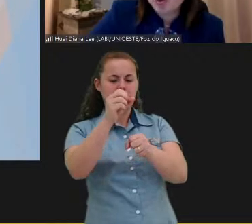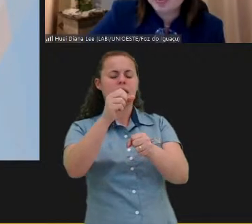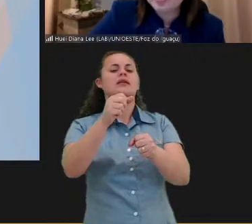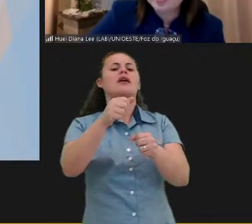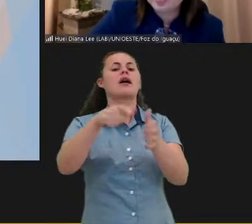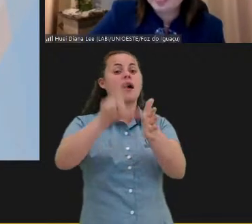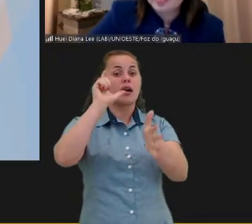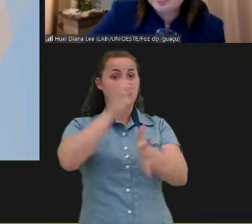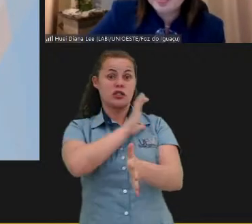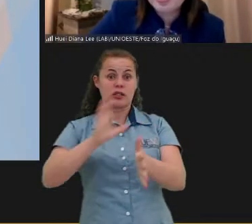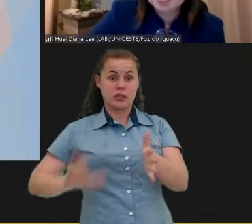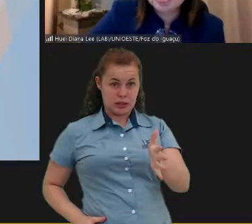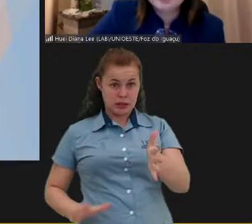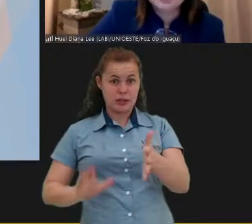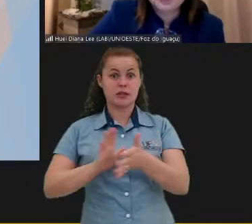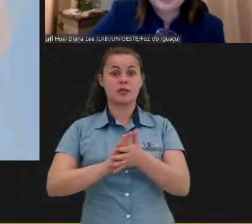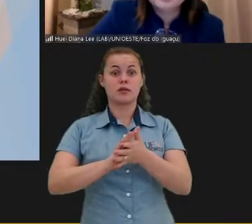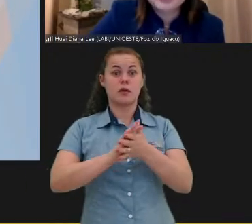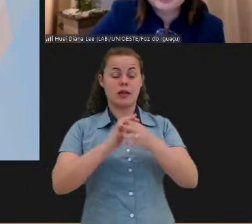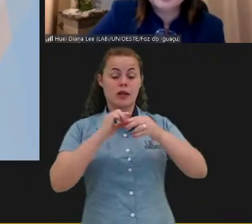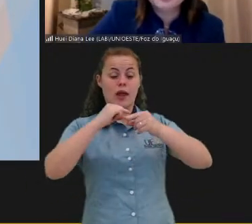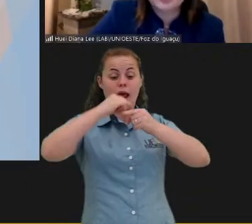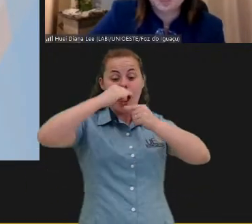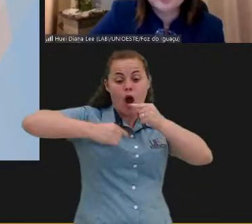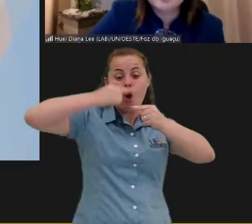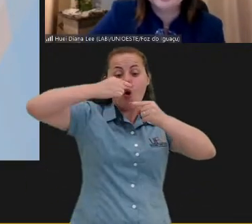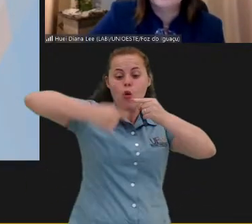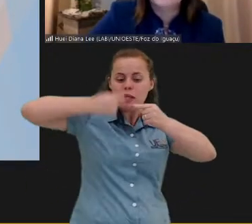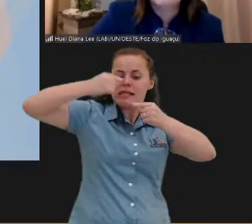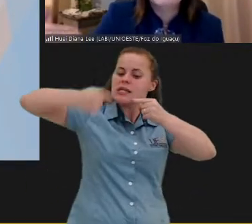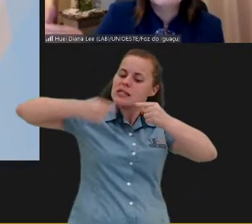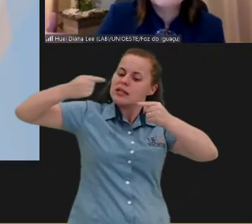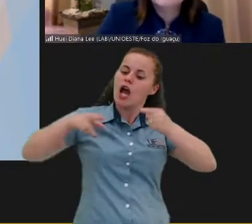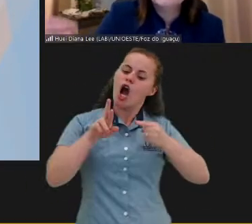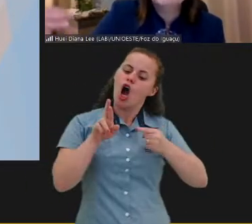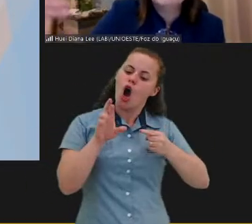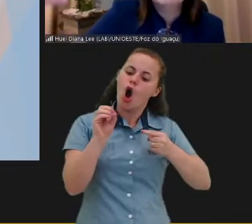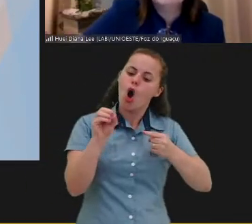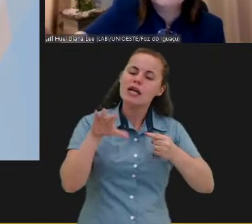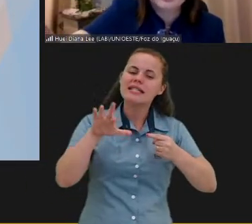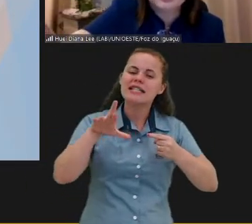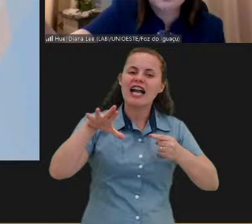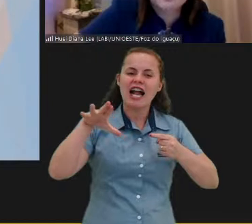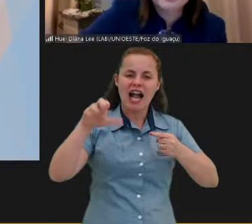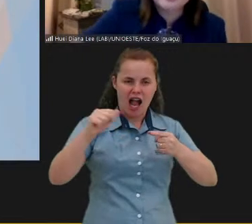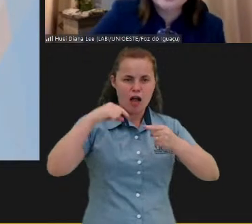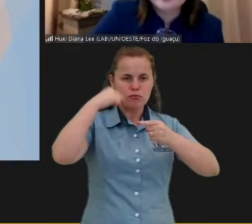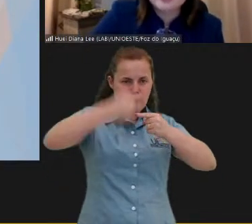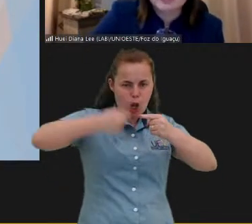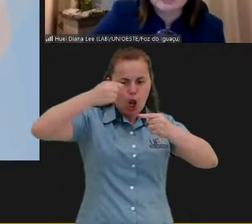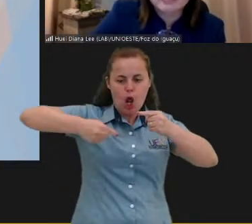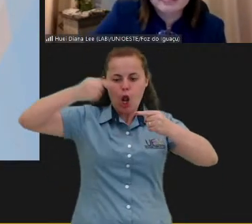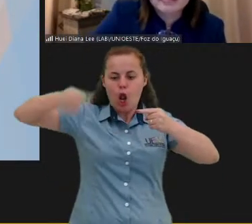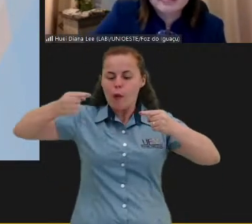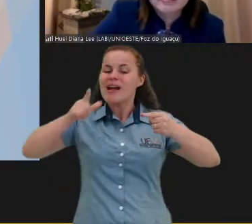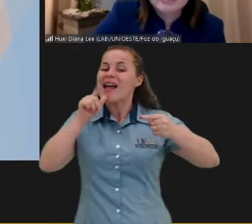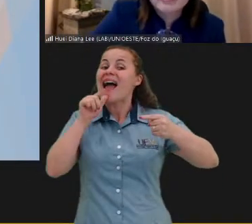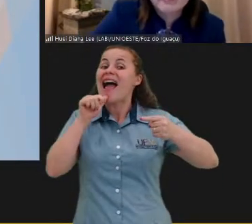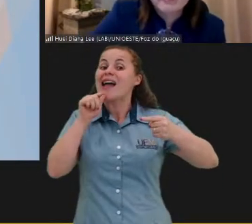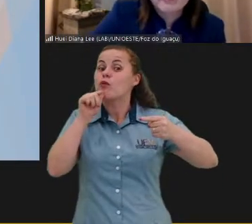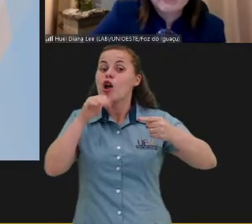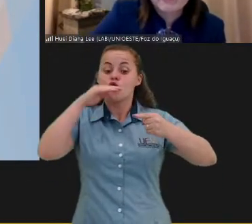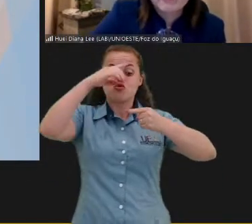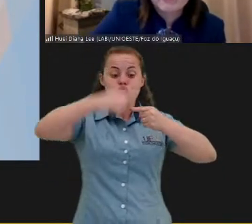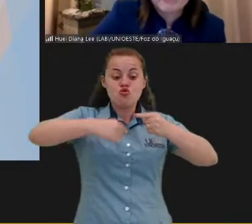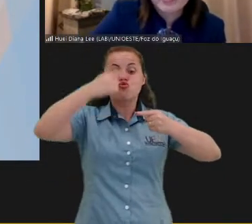princípio da rosca, e ele utilizou esse princípio da rosca para fazer elevação de água para irrigação.